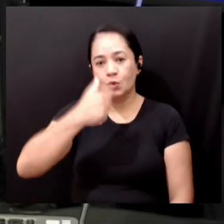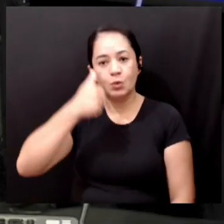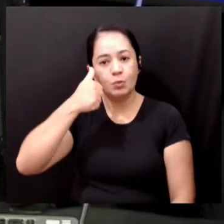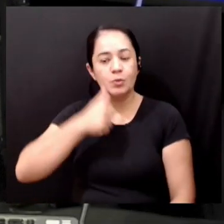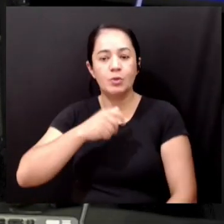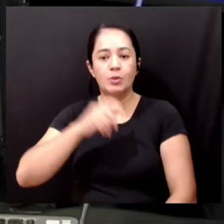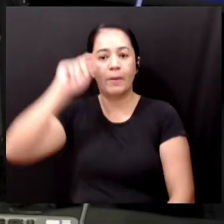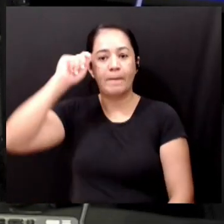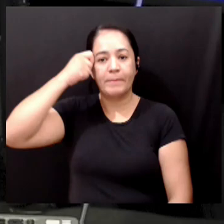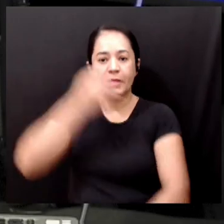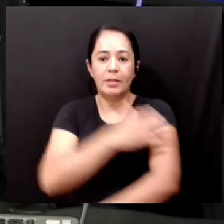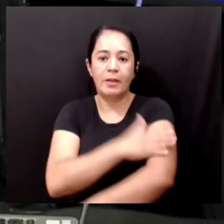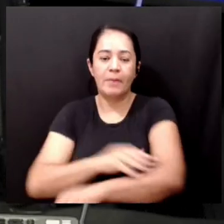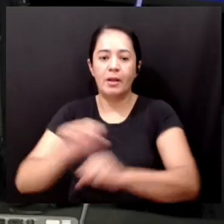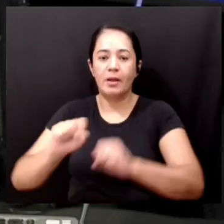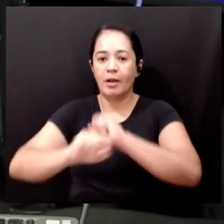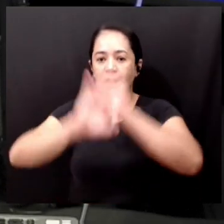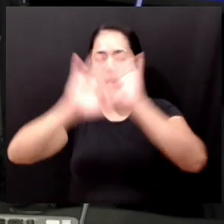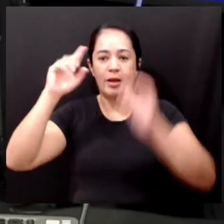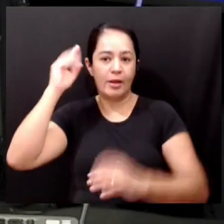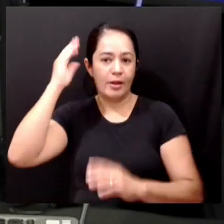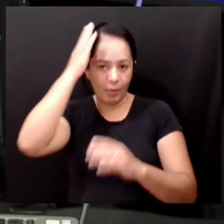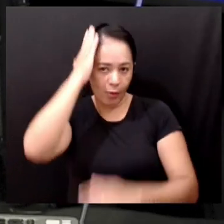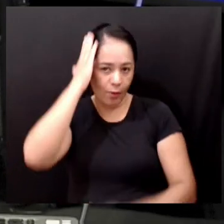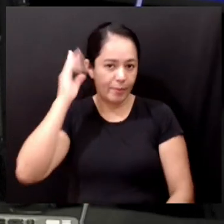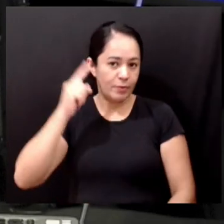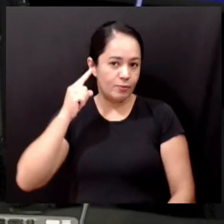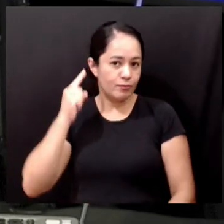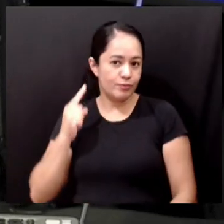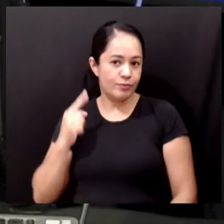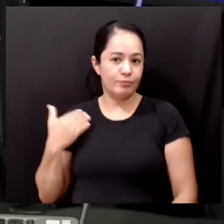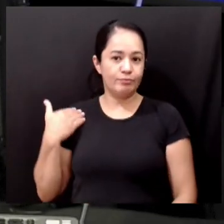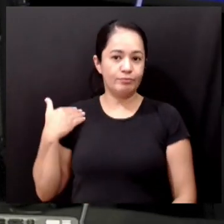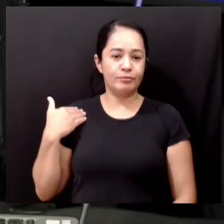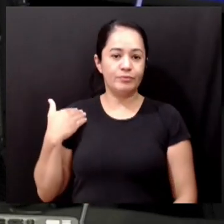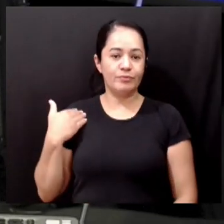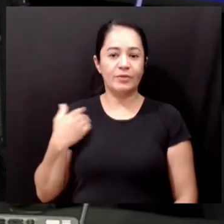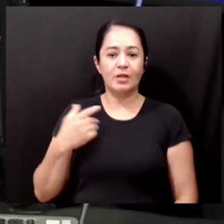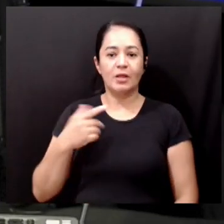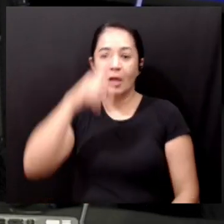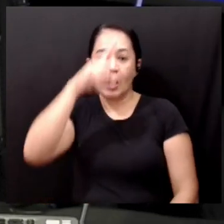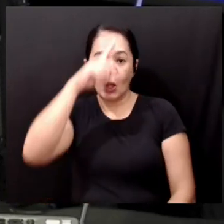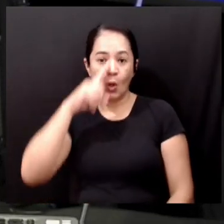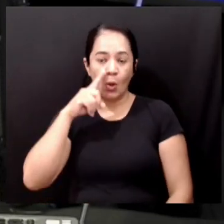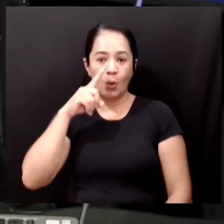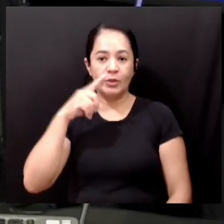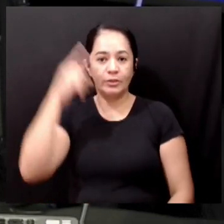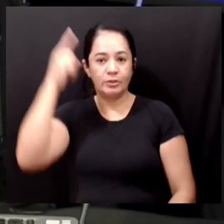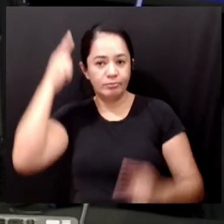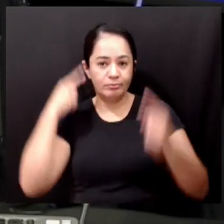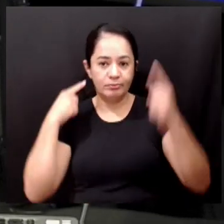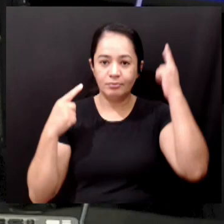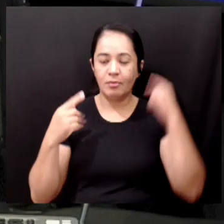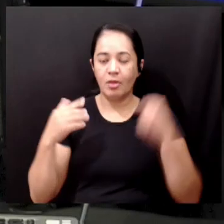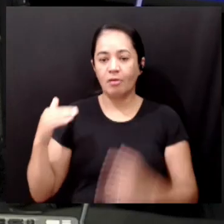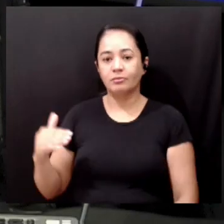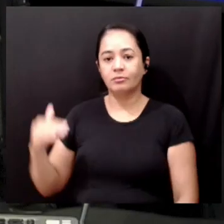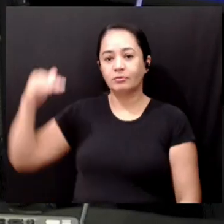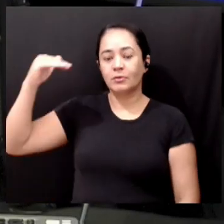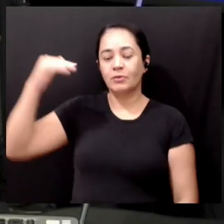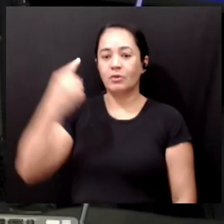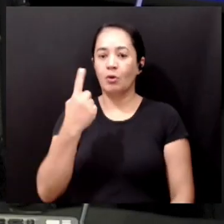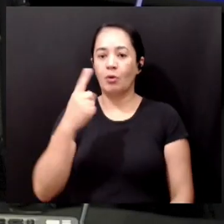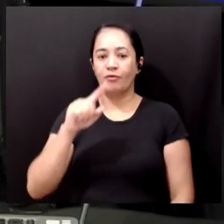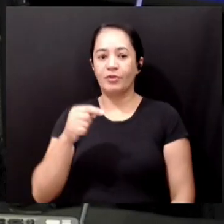cabelos cacheados na altura dos ombros, com mechas loiras, tenho 1,55 m, hoje eu estou com um vestido